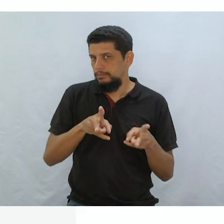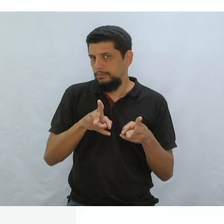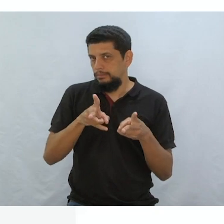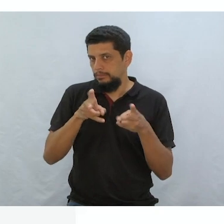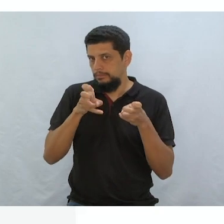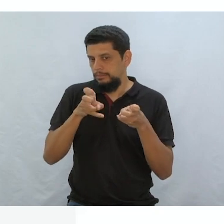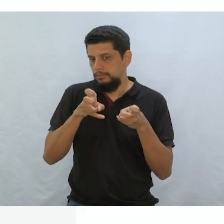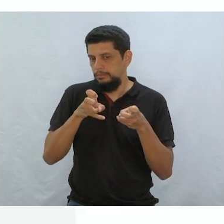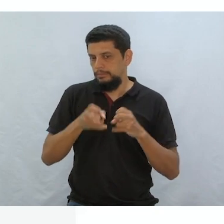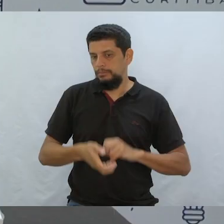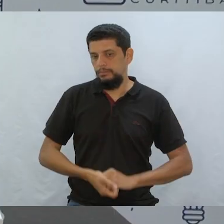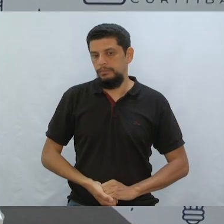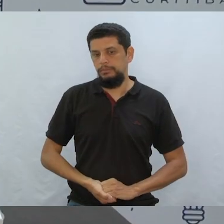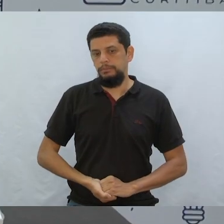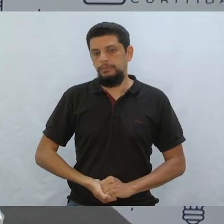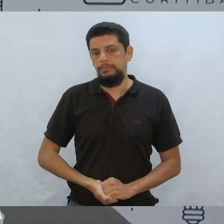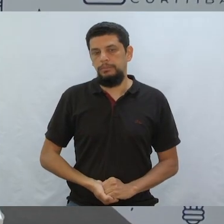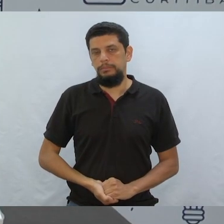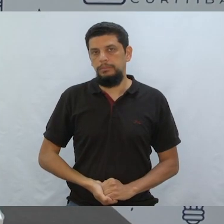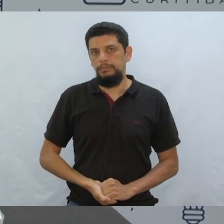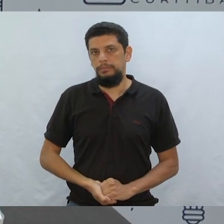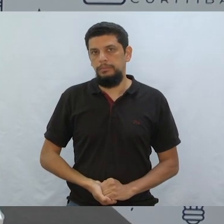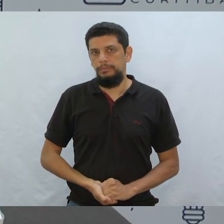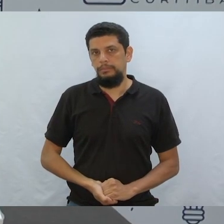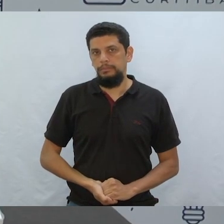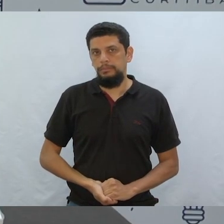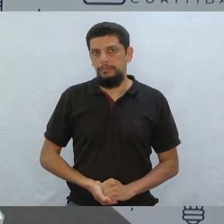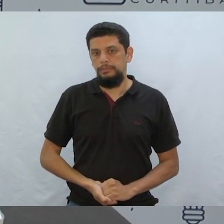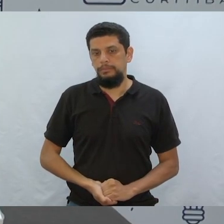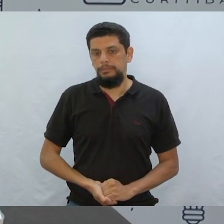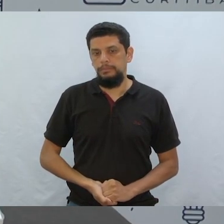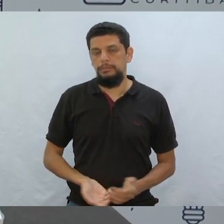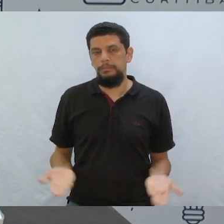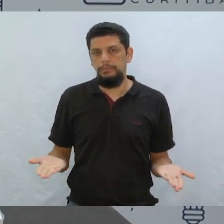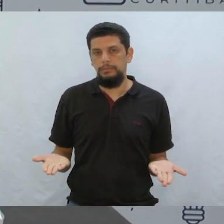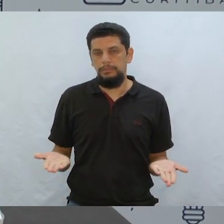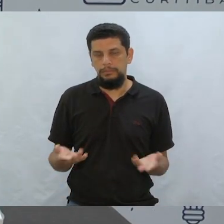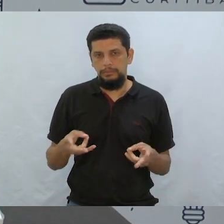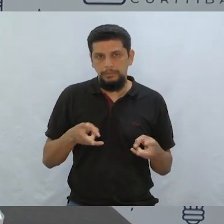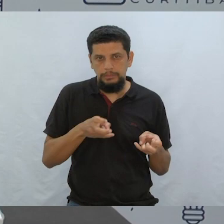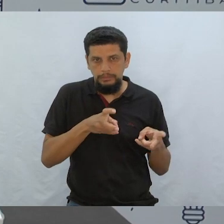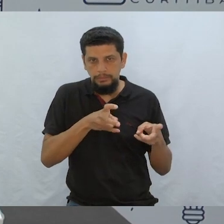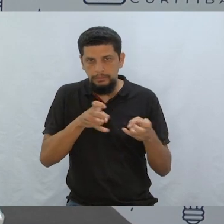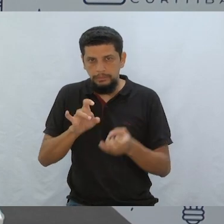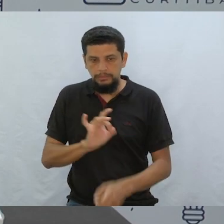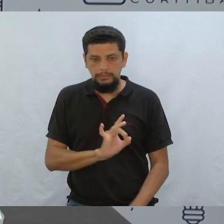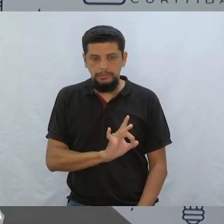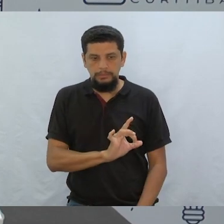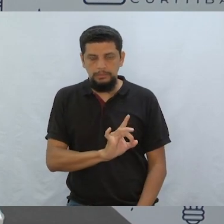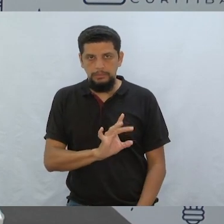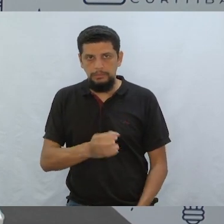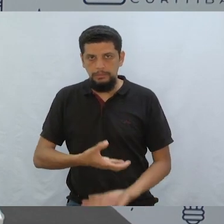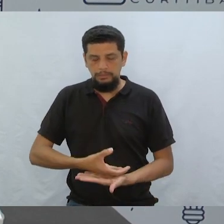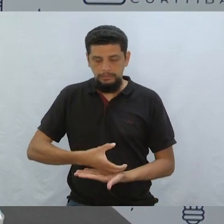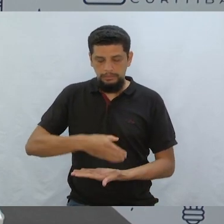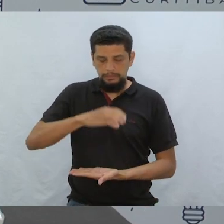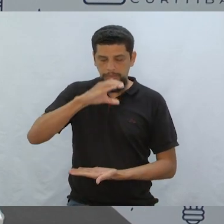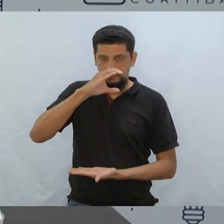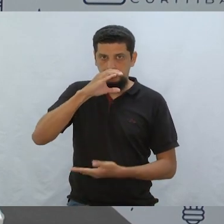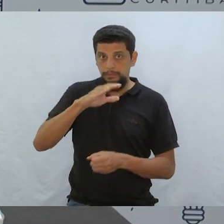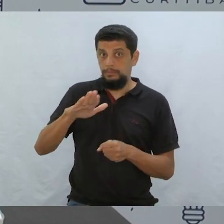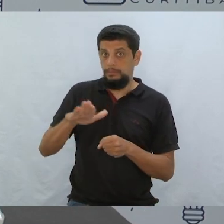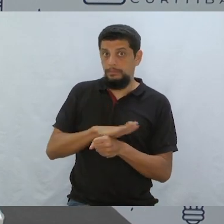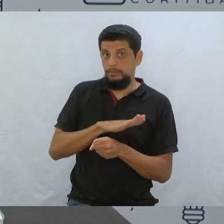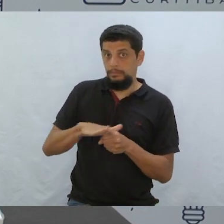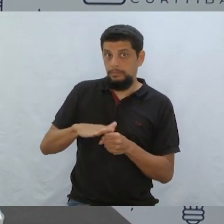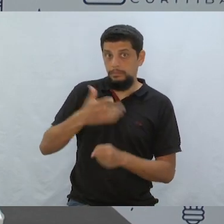Então, observem aqui comigo. Eu vou guardar esses outros aqui. E nós vamos observar os recipientes.